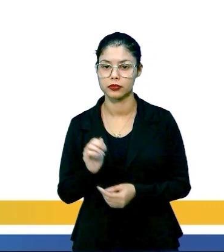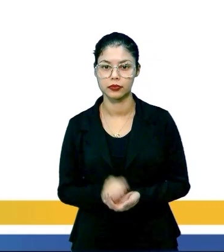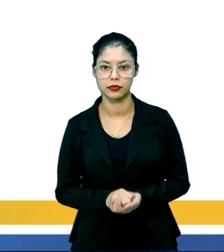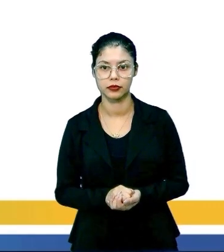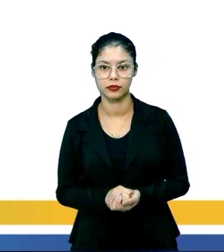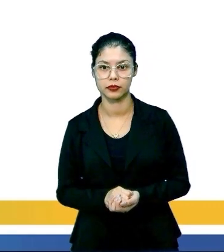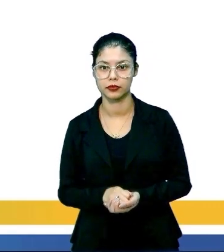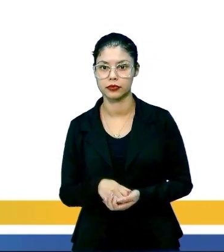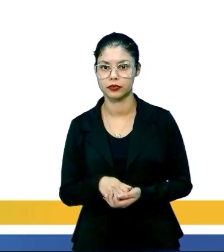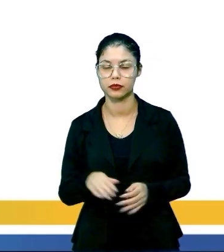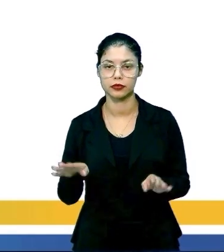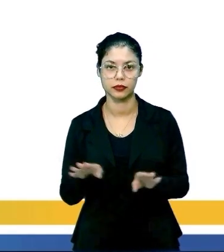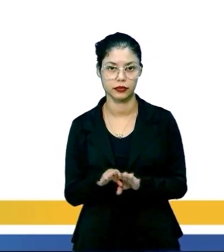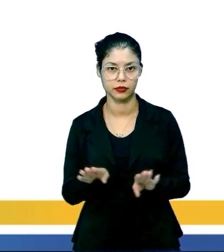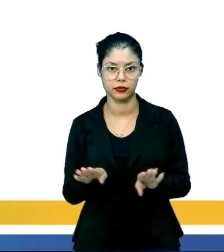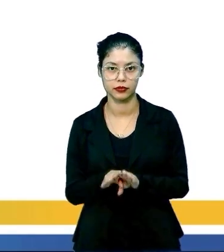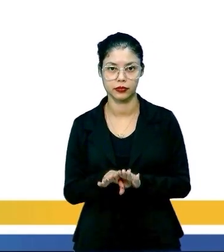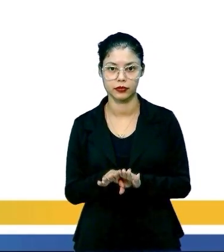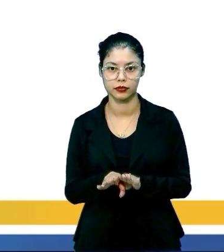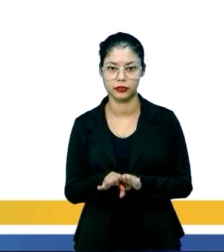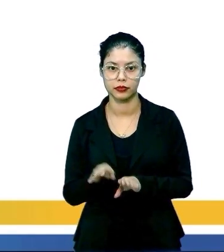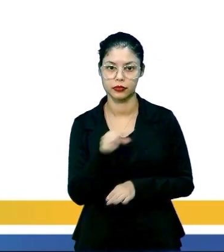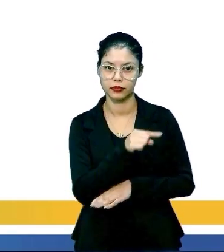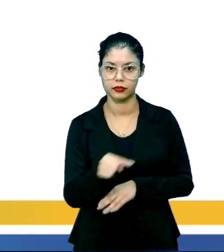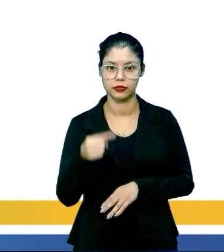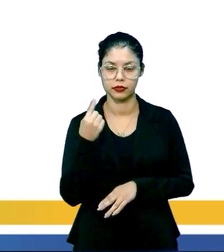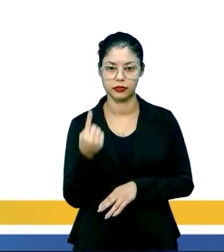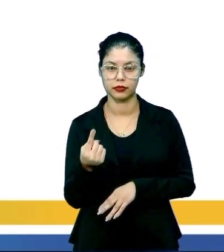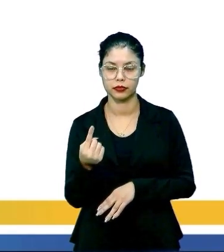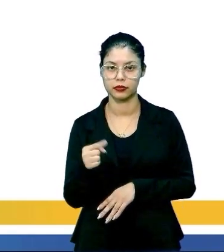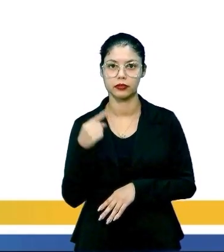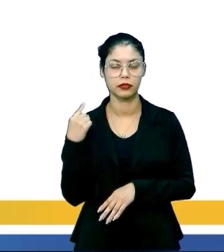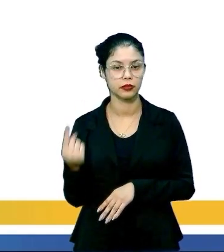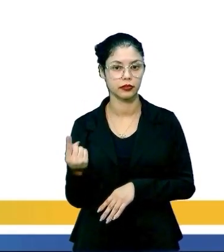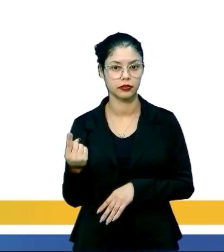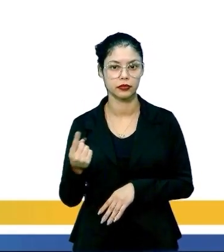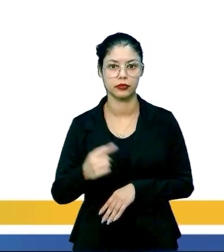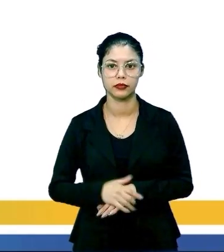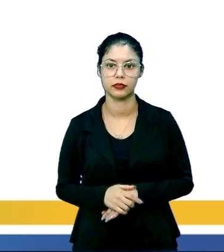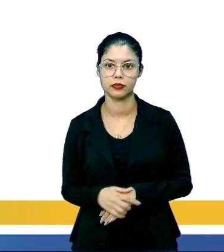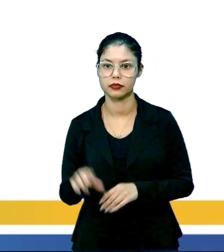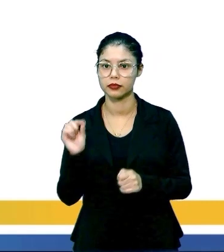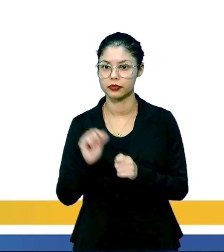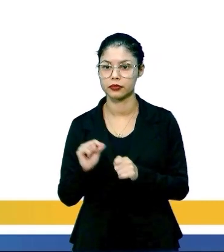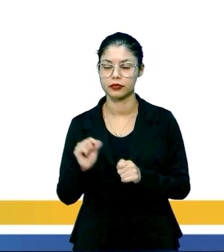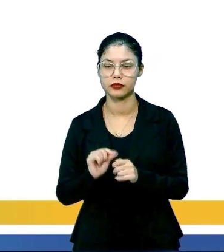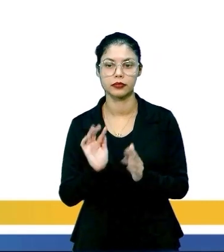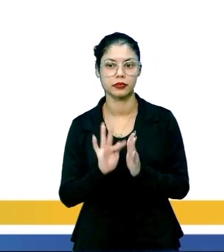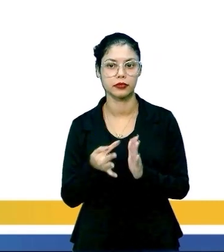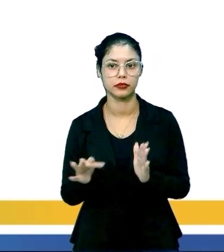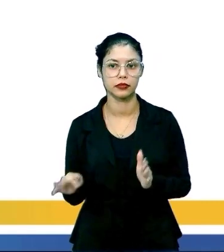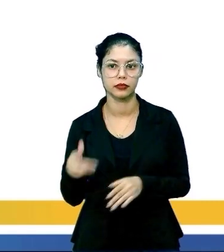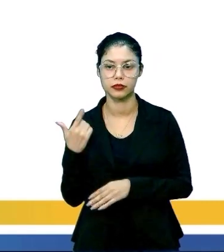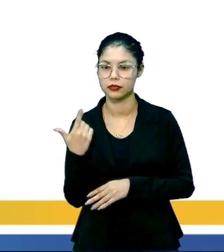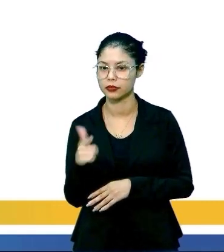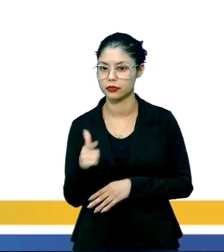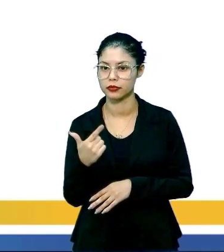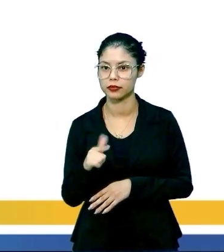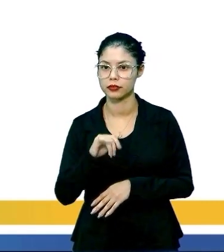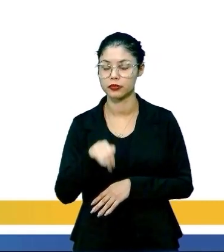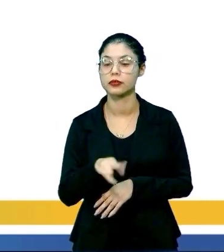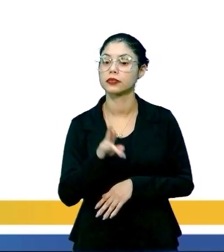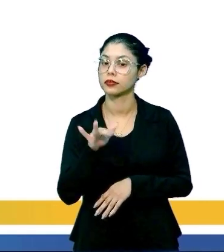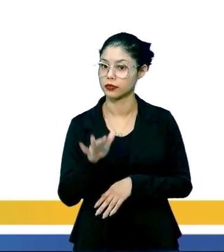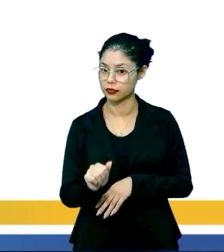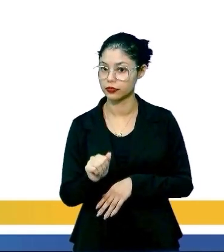de 2 e também que o f de menos 1 é igual ao f de 1. O que faz com que a função